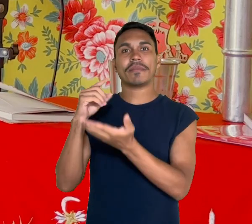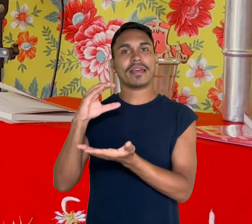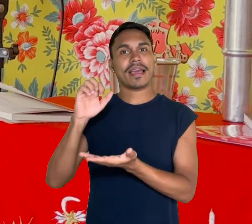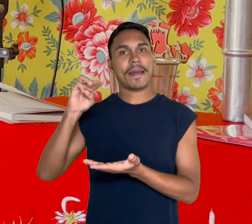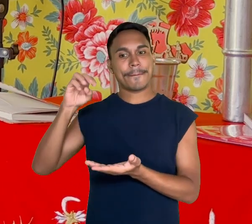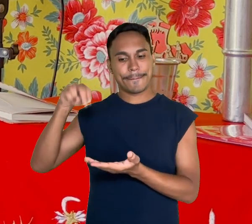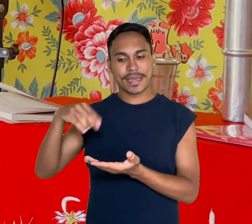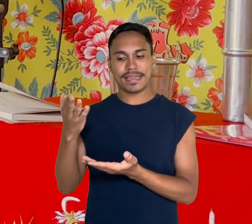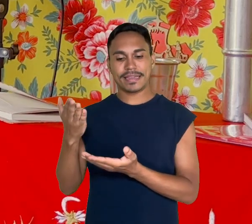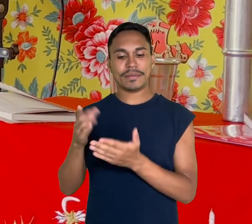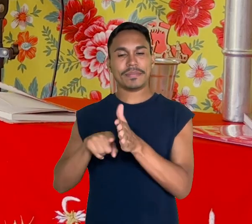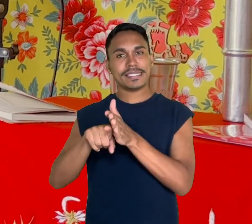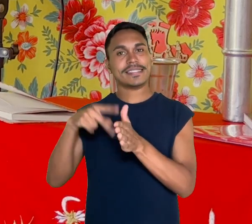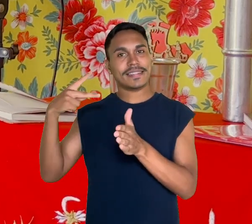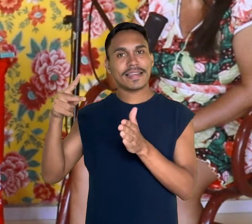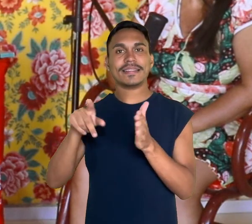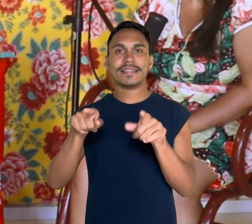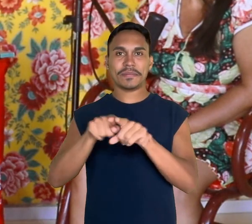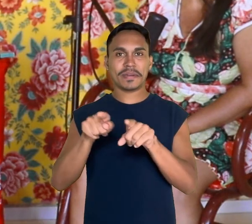também, descobri que ela estava aqui com a senhora.